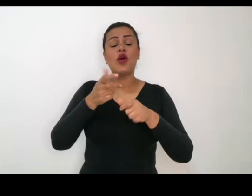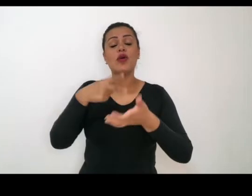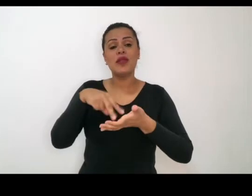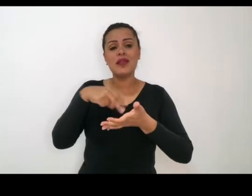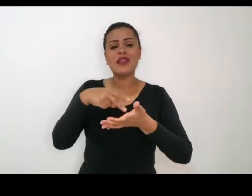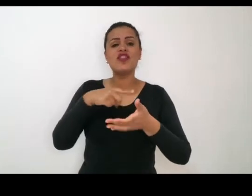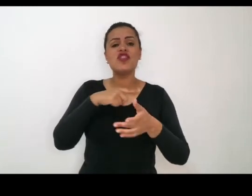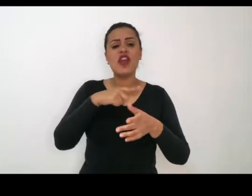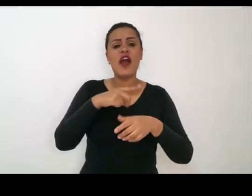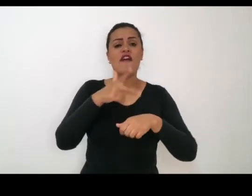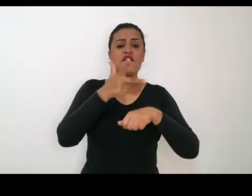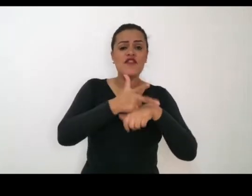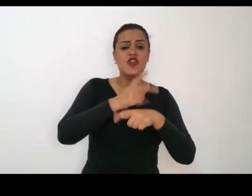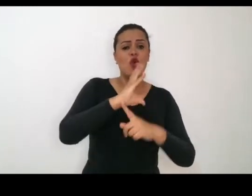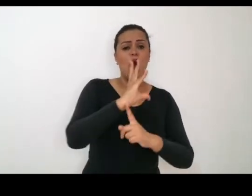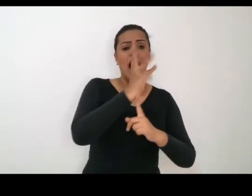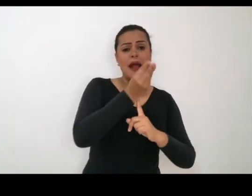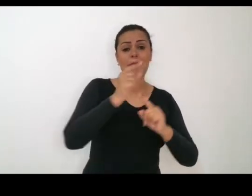anos 80, lá